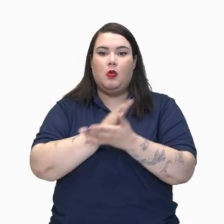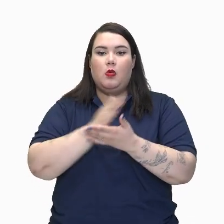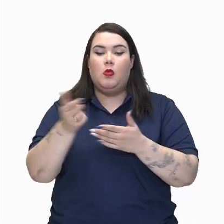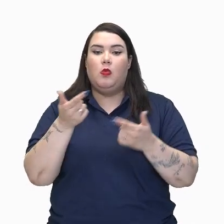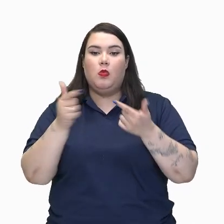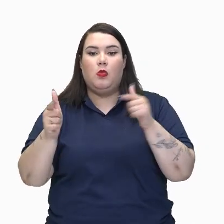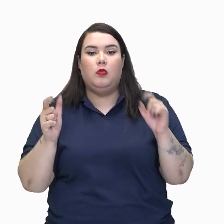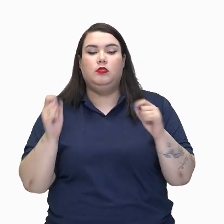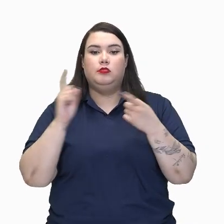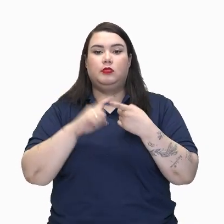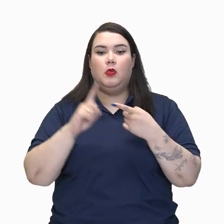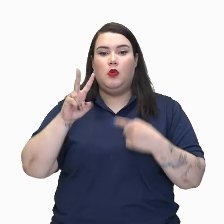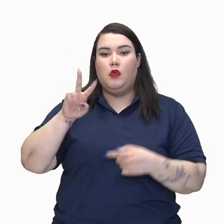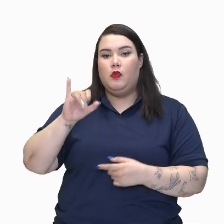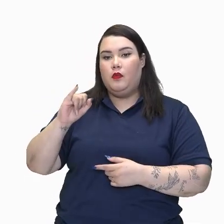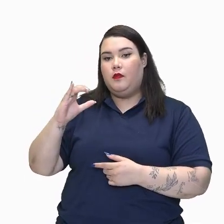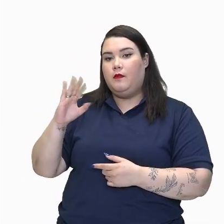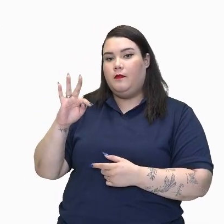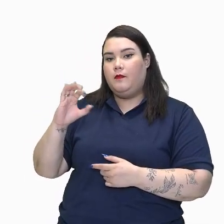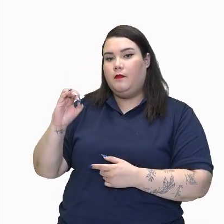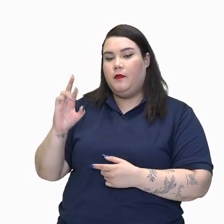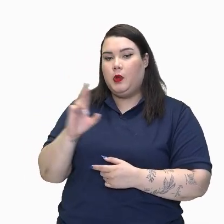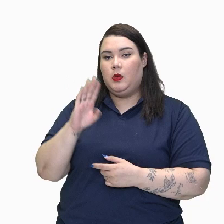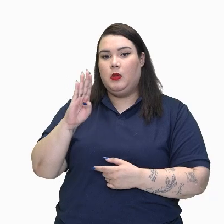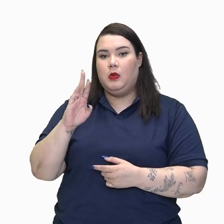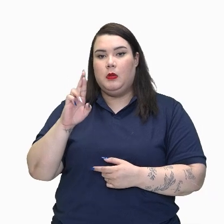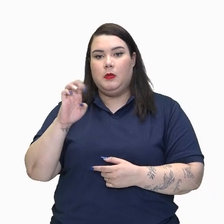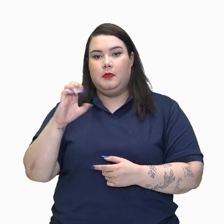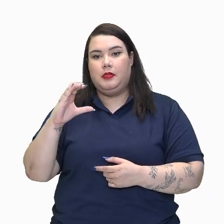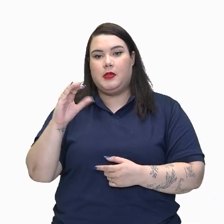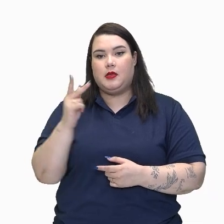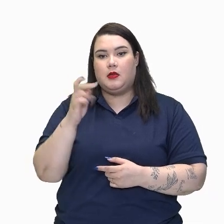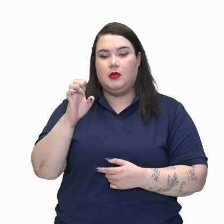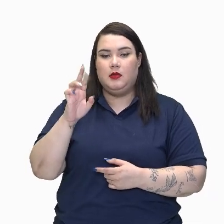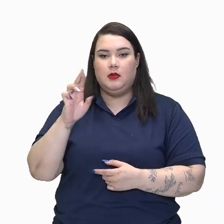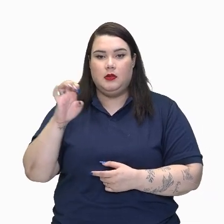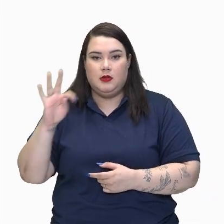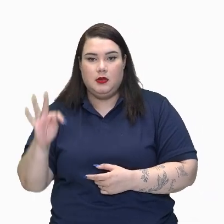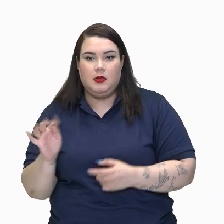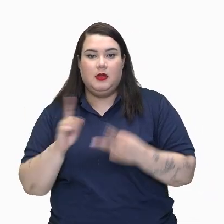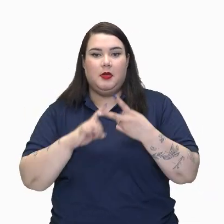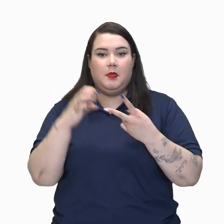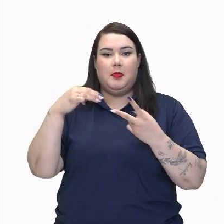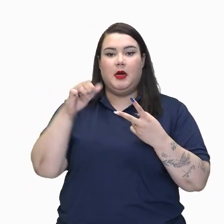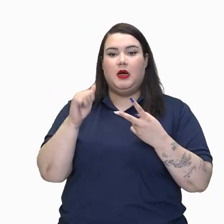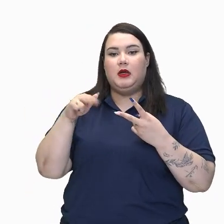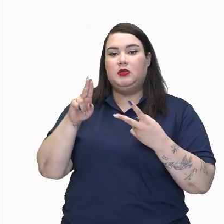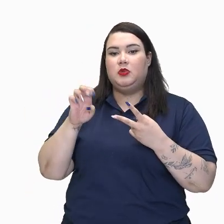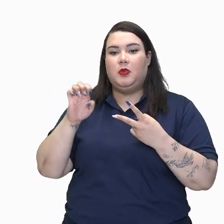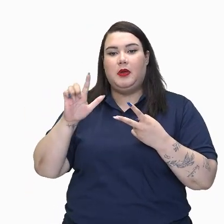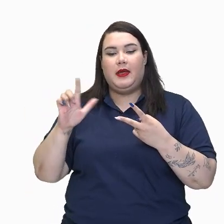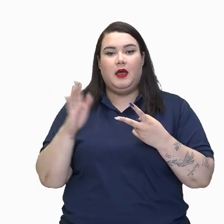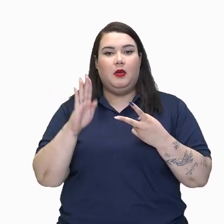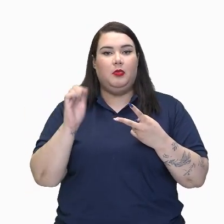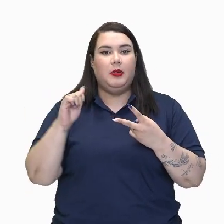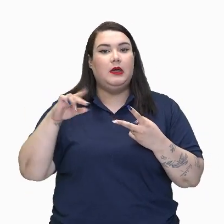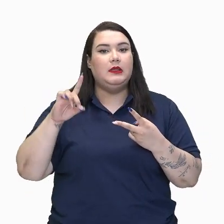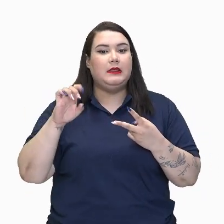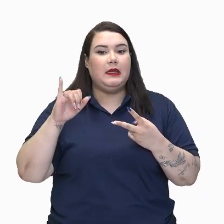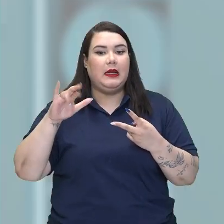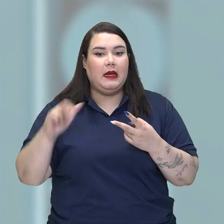nós temos aí o escultor, o Vitor Brecheret, o Manuel Bandeira e o Villa-Lobos,